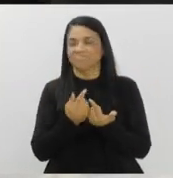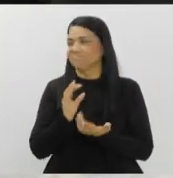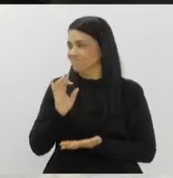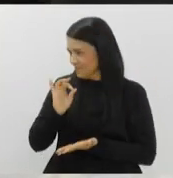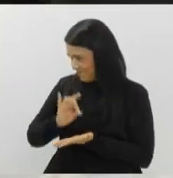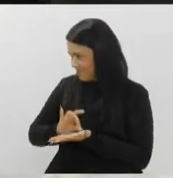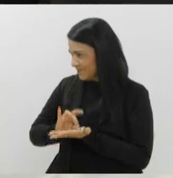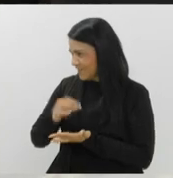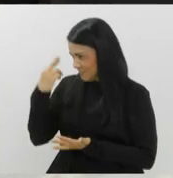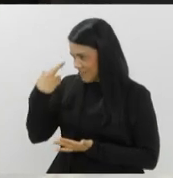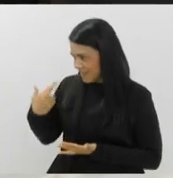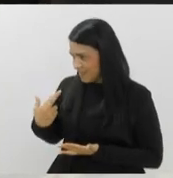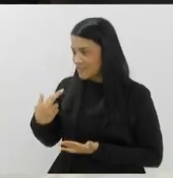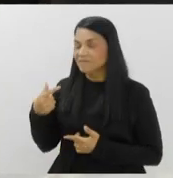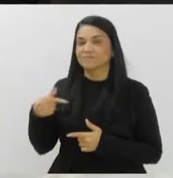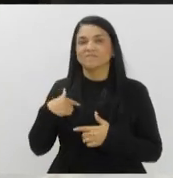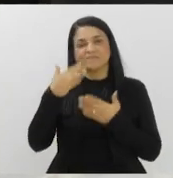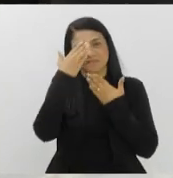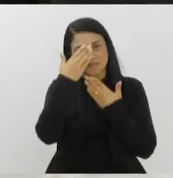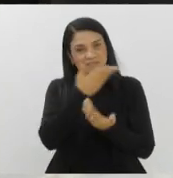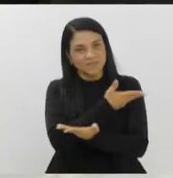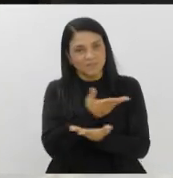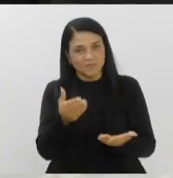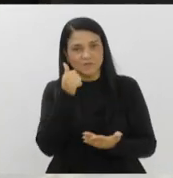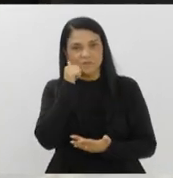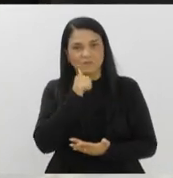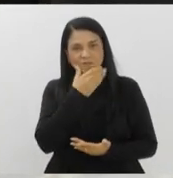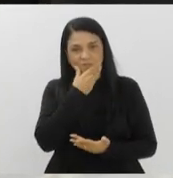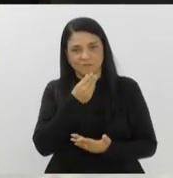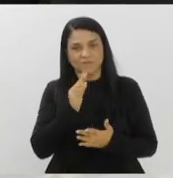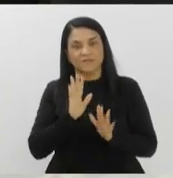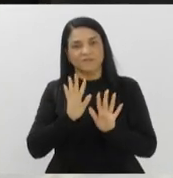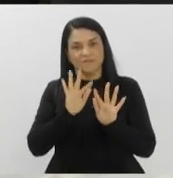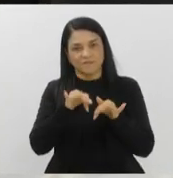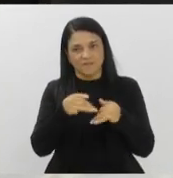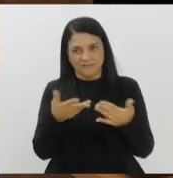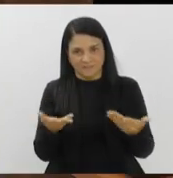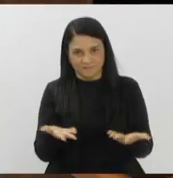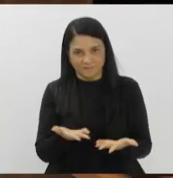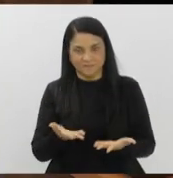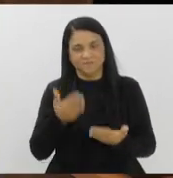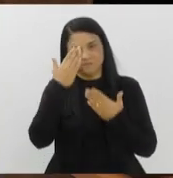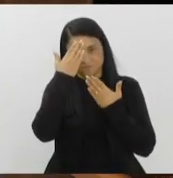Então, agradeço a todos e todas e seguimos. Obrigada.